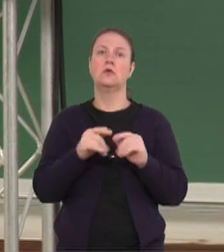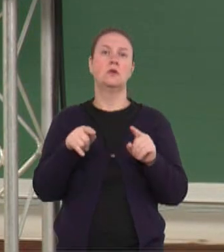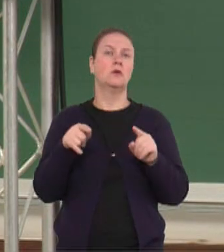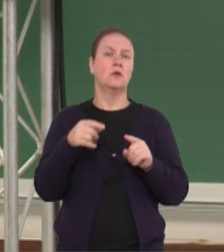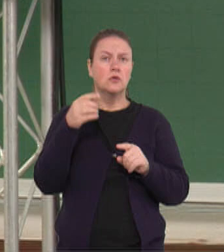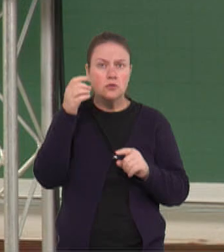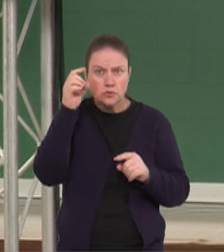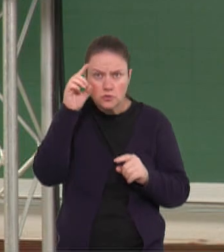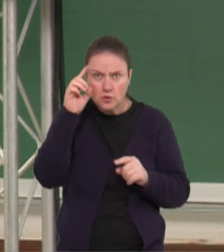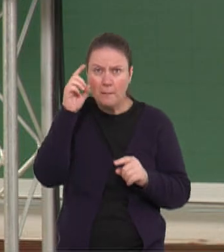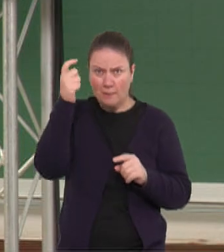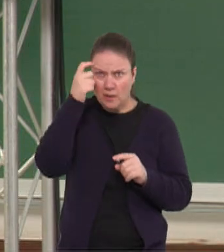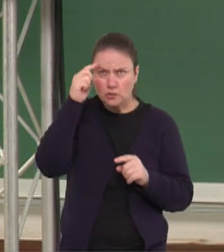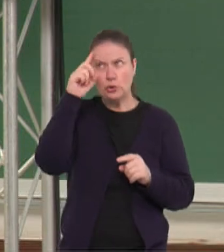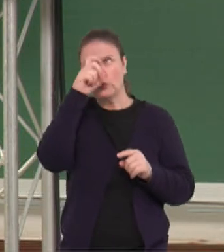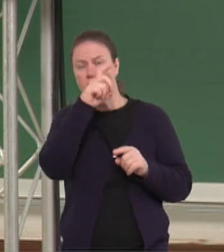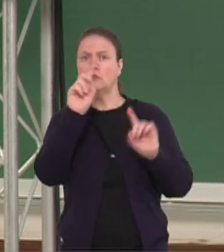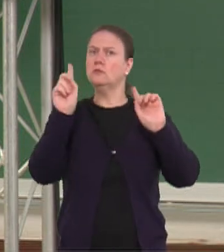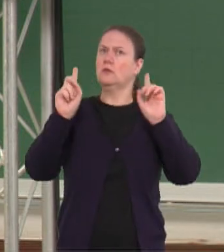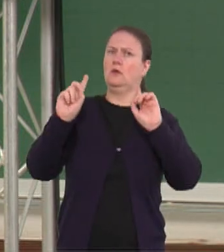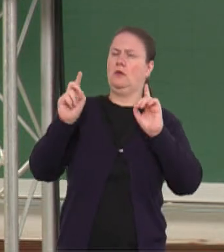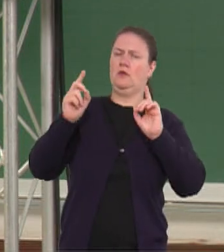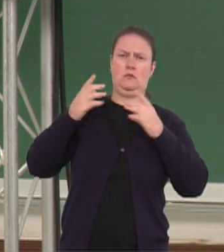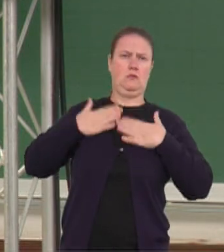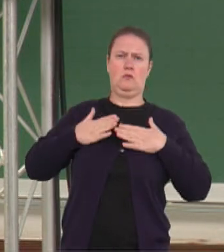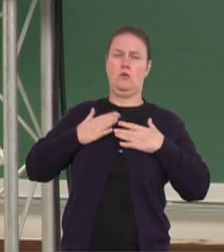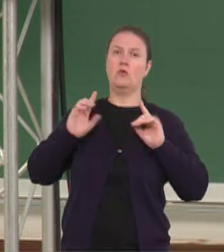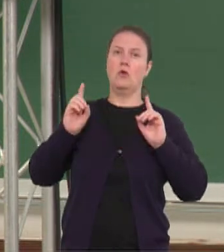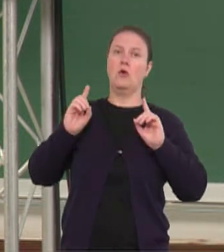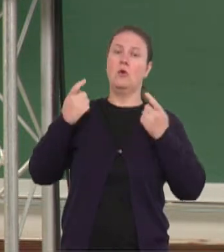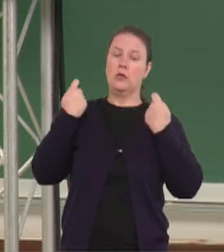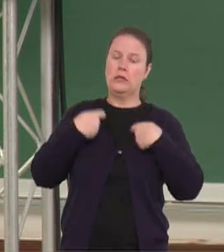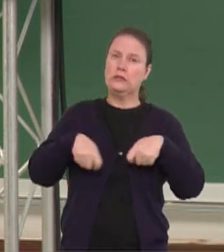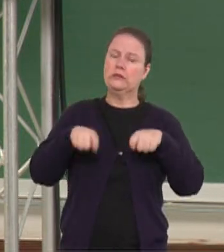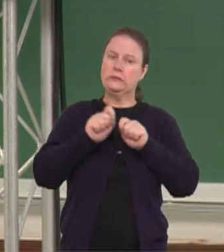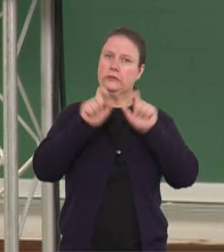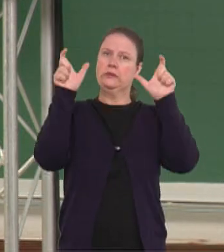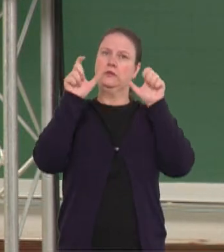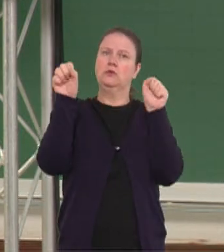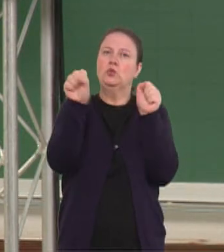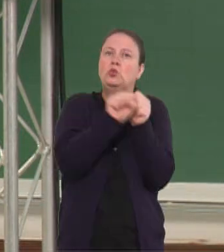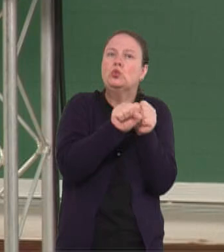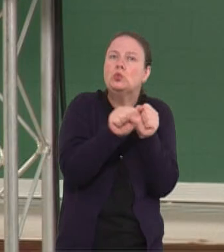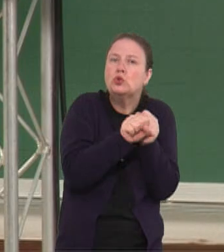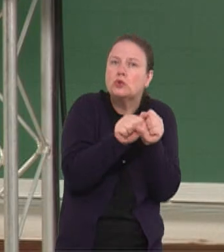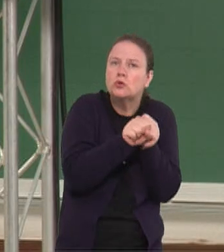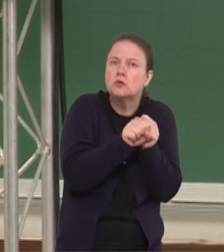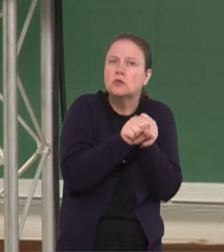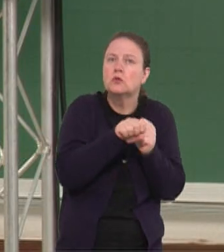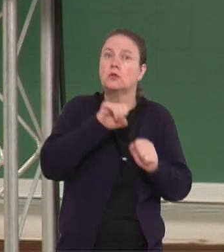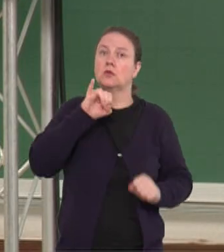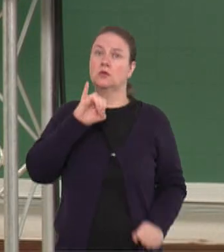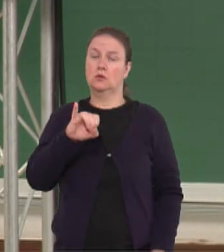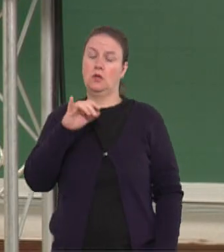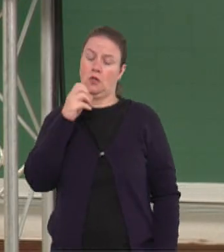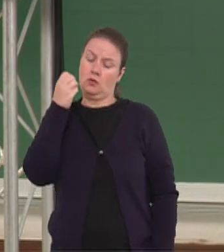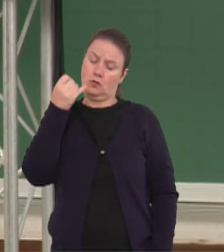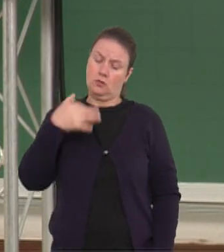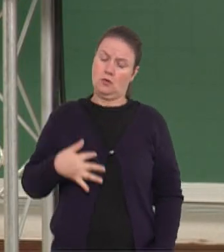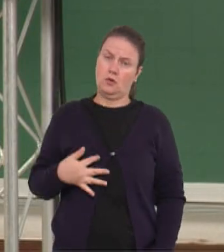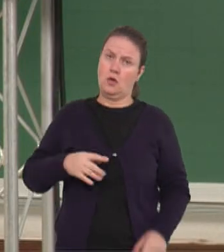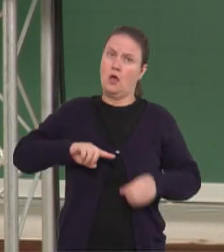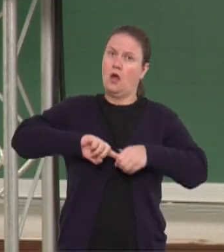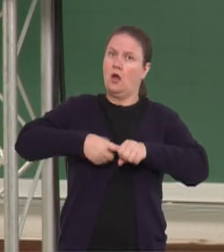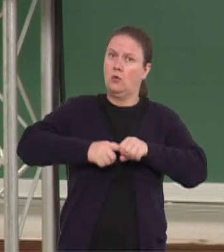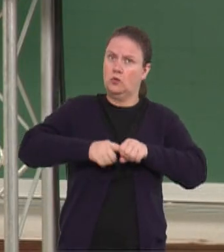Lembra? Se você tem que prestar atenção no teu substantivo. Se você disser apontador, quantos apontadores